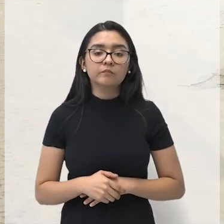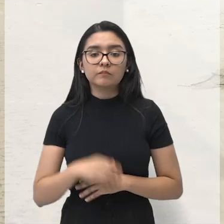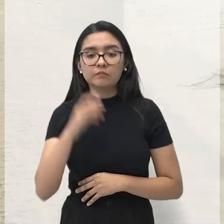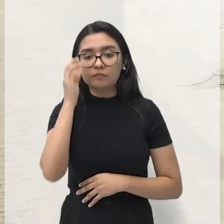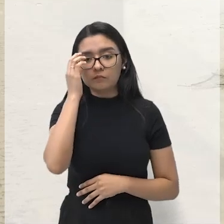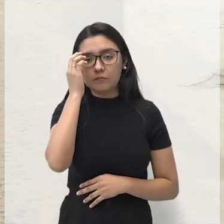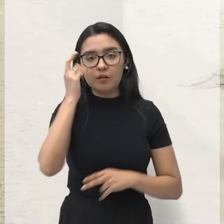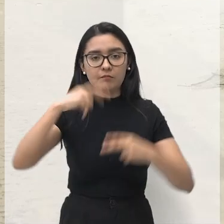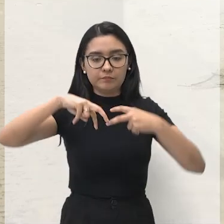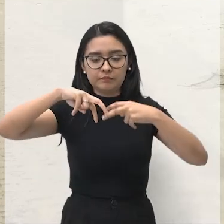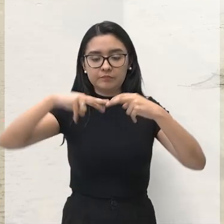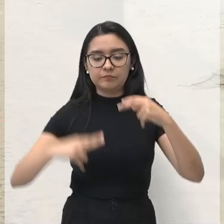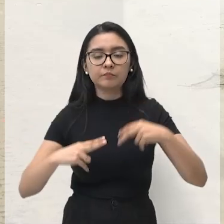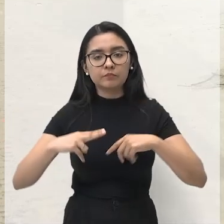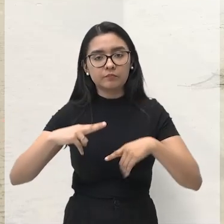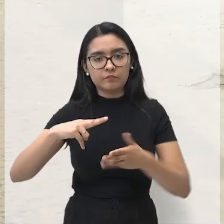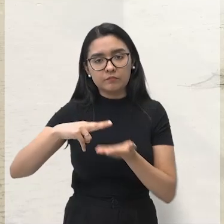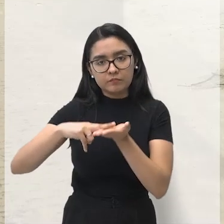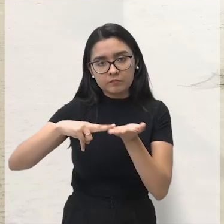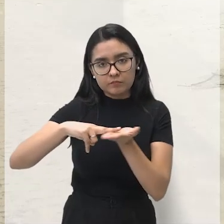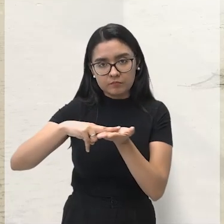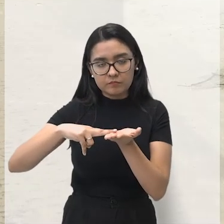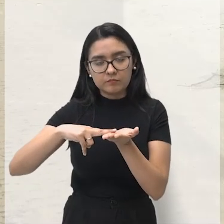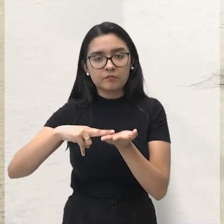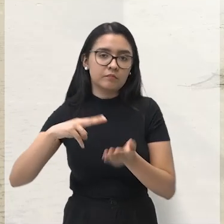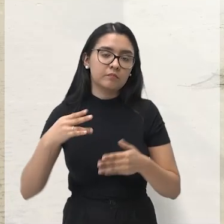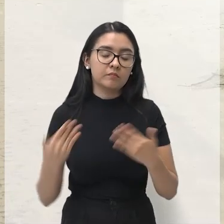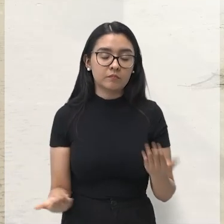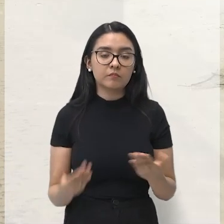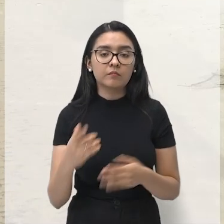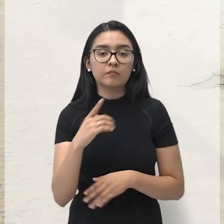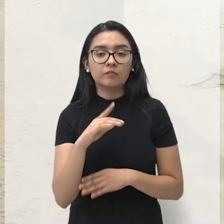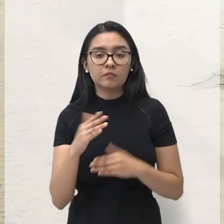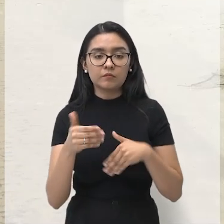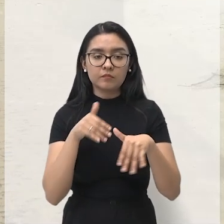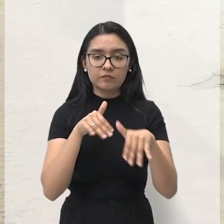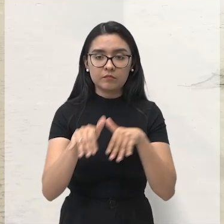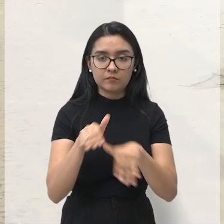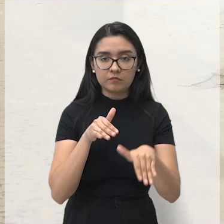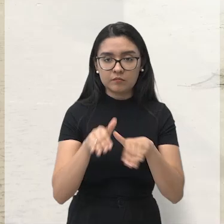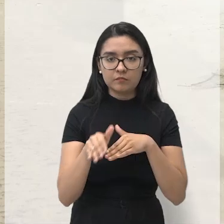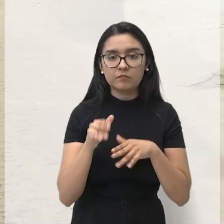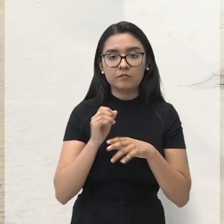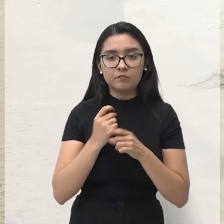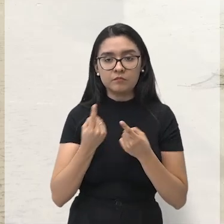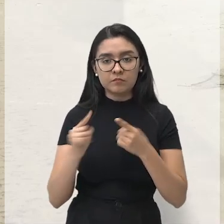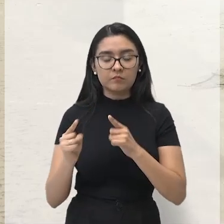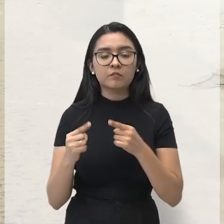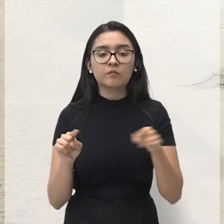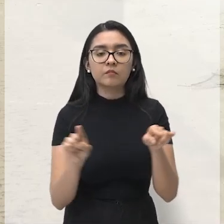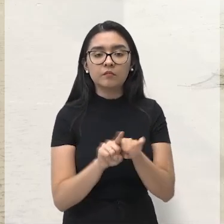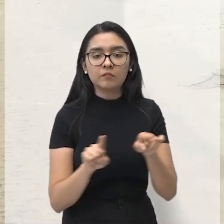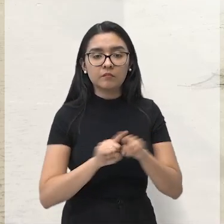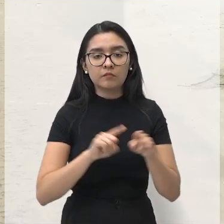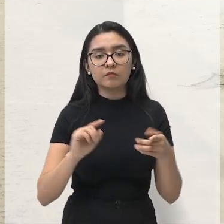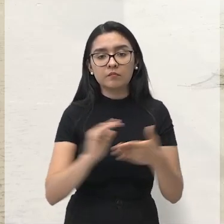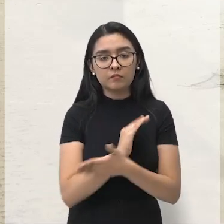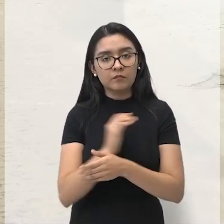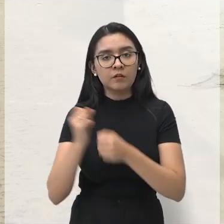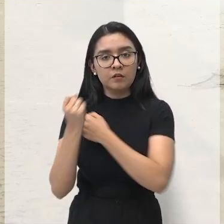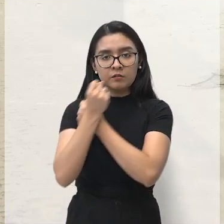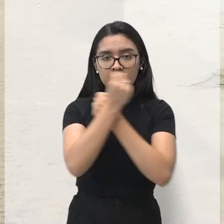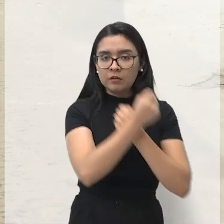encostou as costas no solo, certo? Além desses movimentos de ataque, a gente tem os movimentos